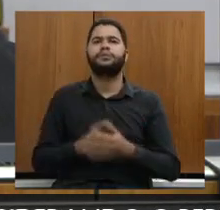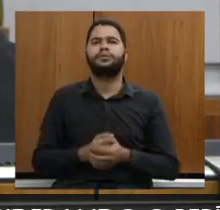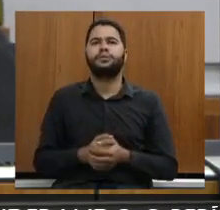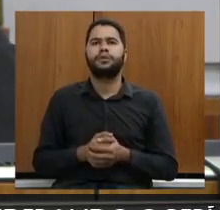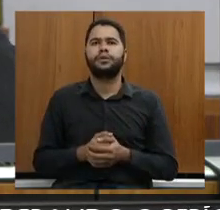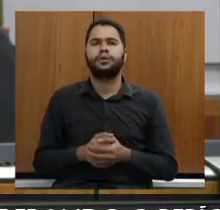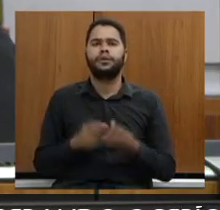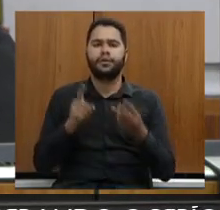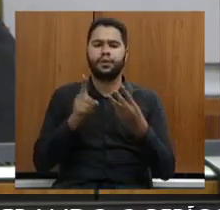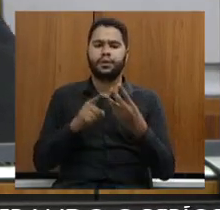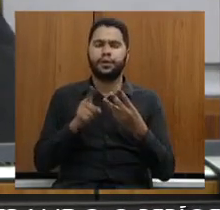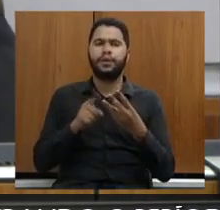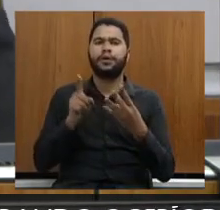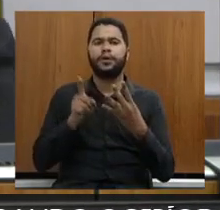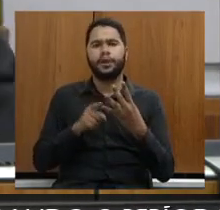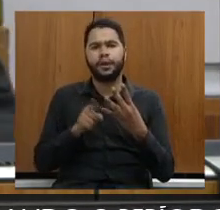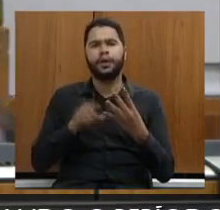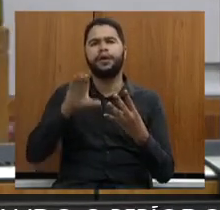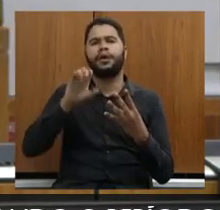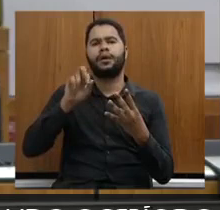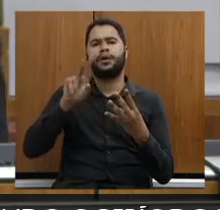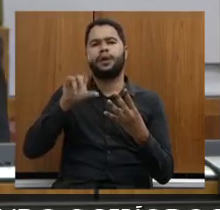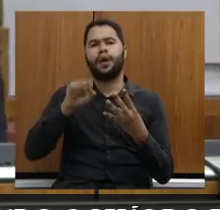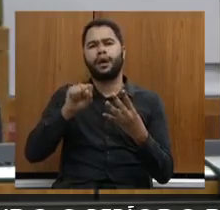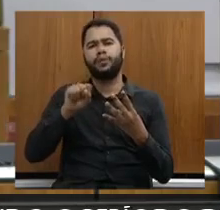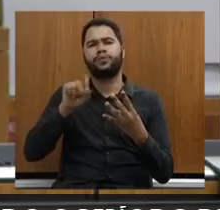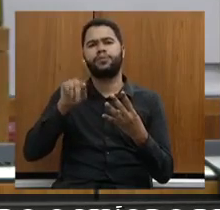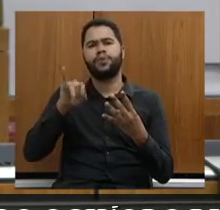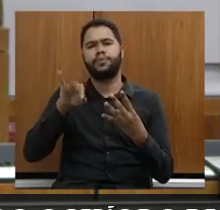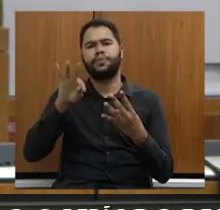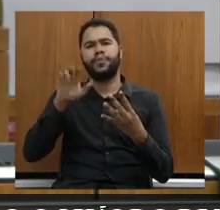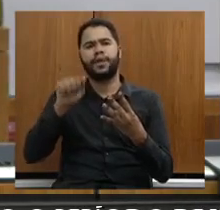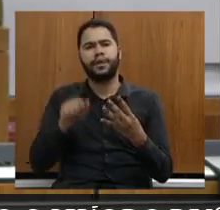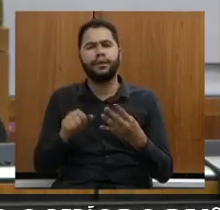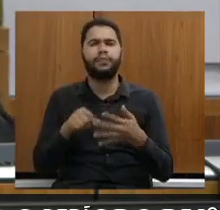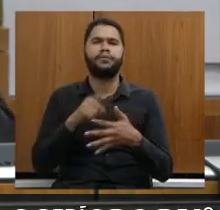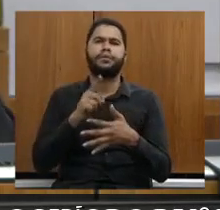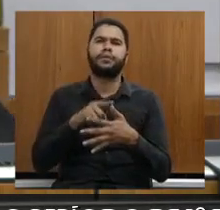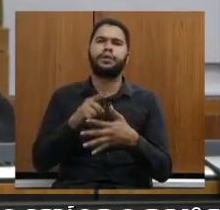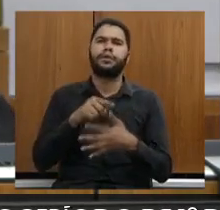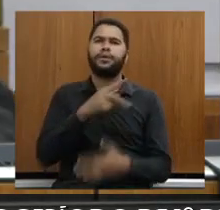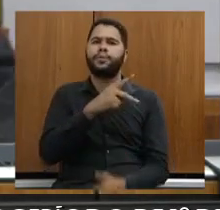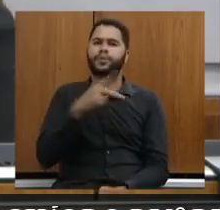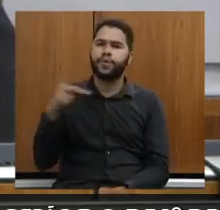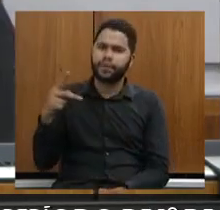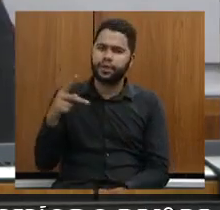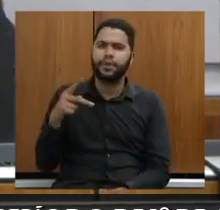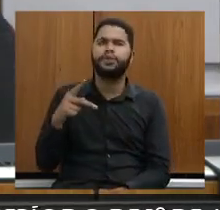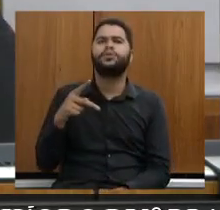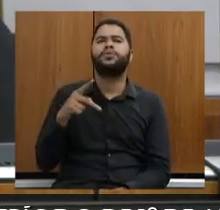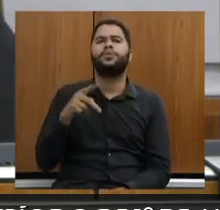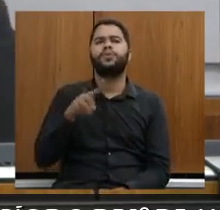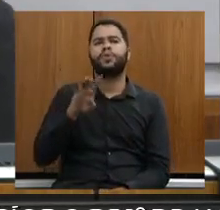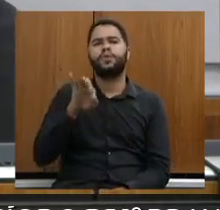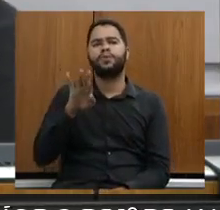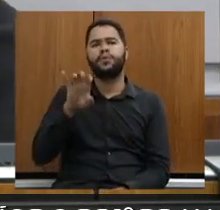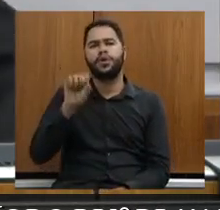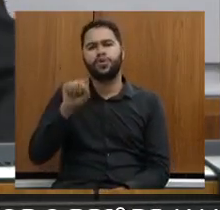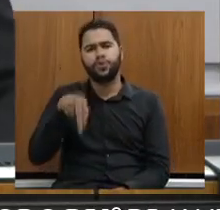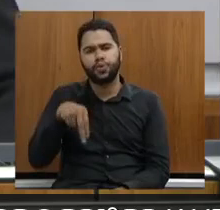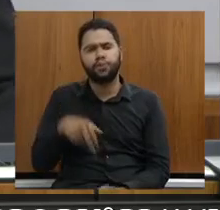deputado Carlos Pimenta Gustavo Valadares a complementar nosso presidente do hino Thalles